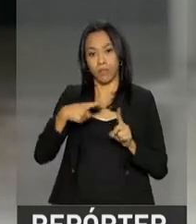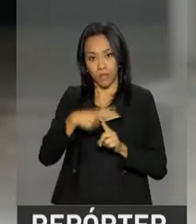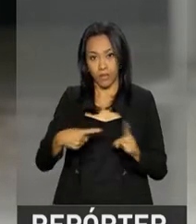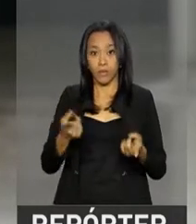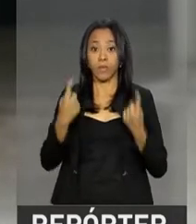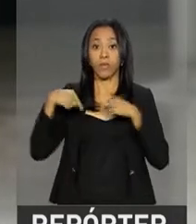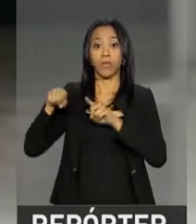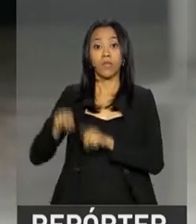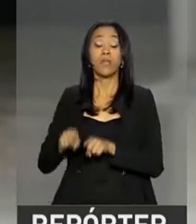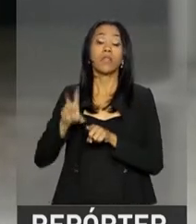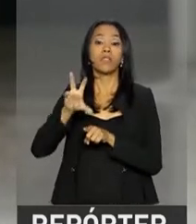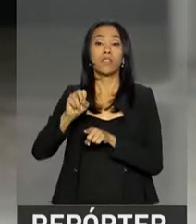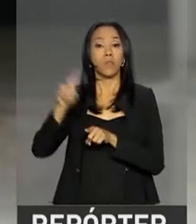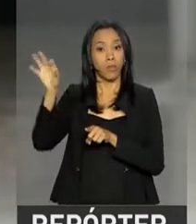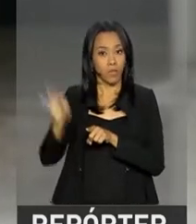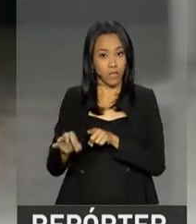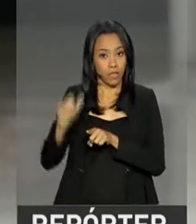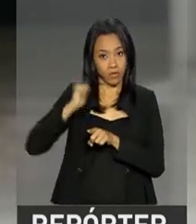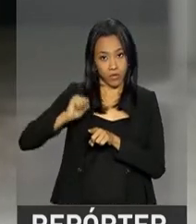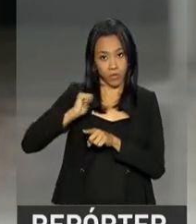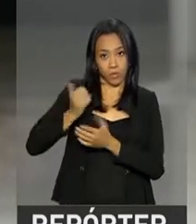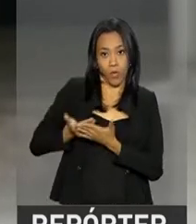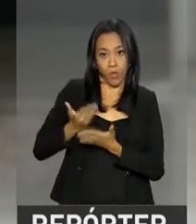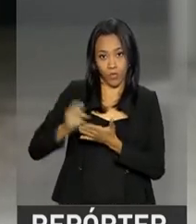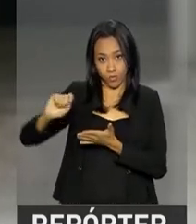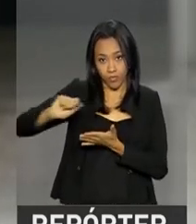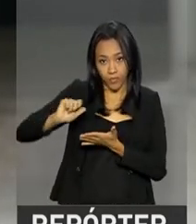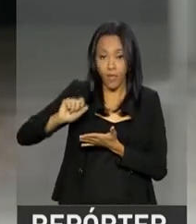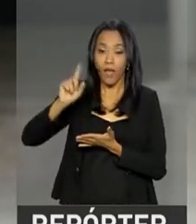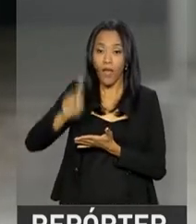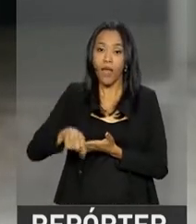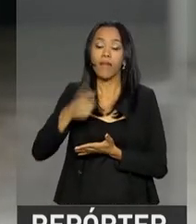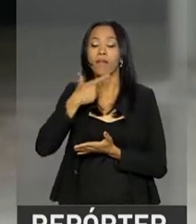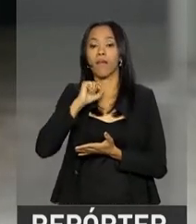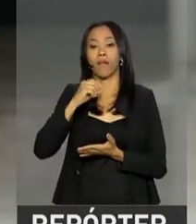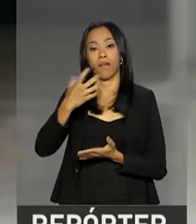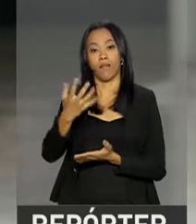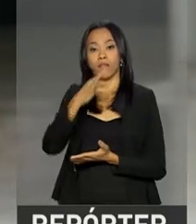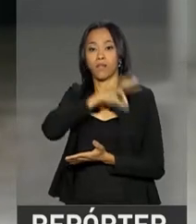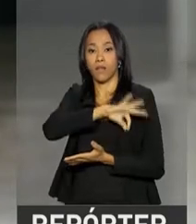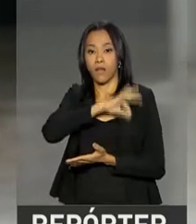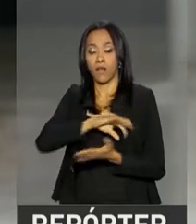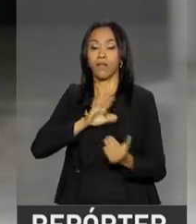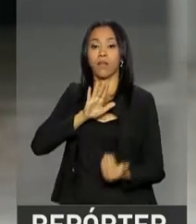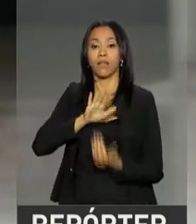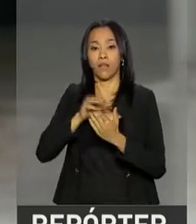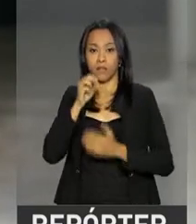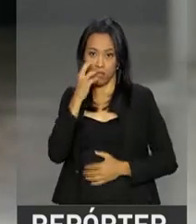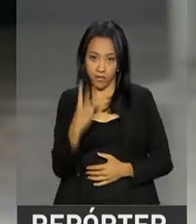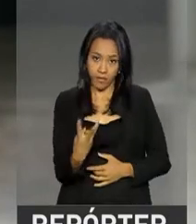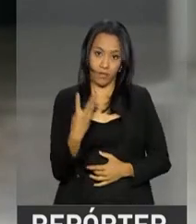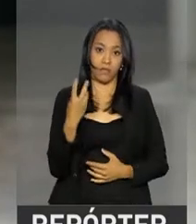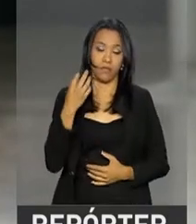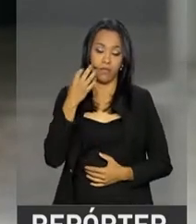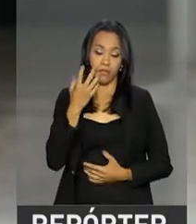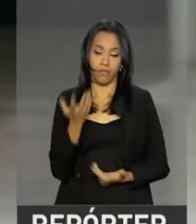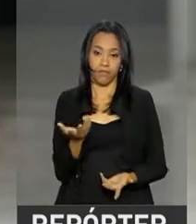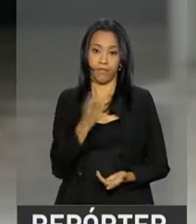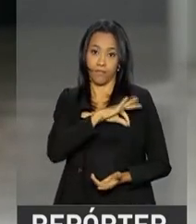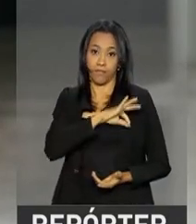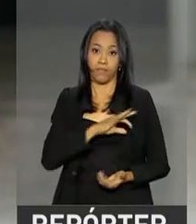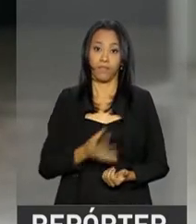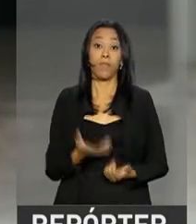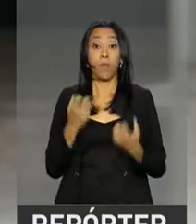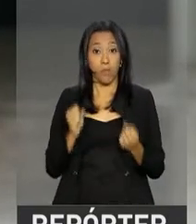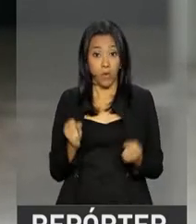parciais de 50% são para os candidatos com renda familiar mensal de até três salários mínimos podem